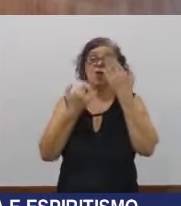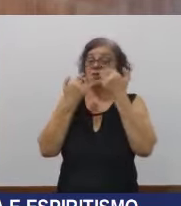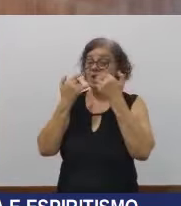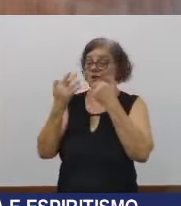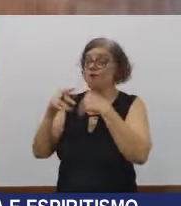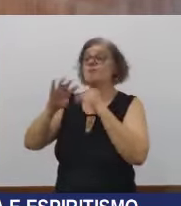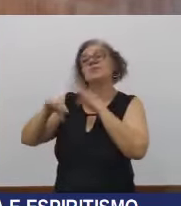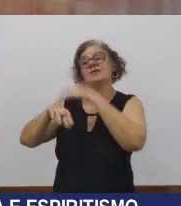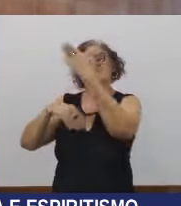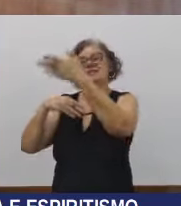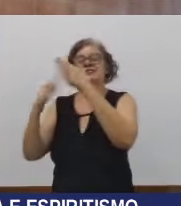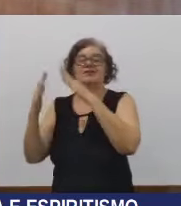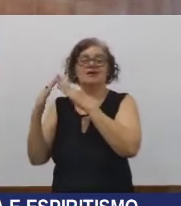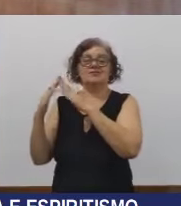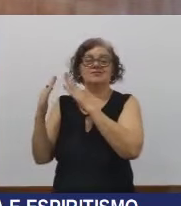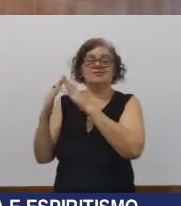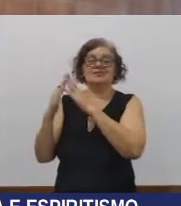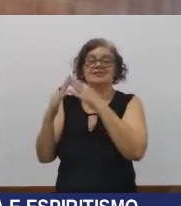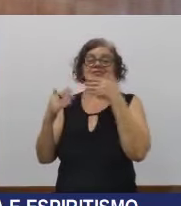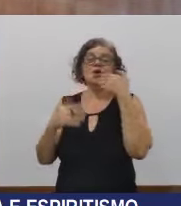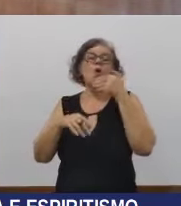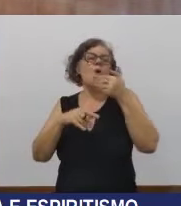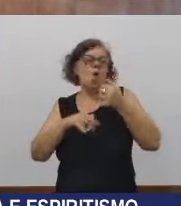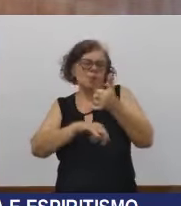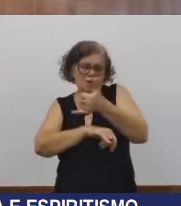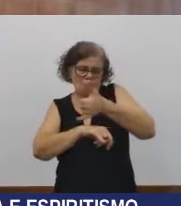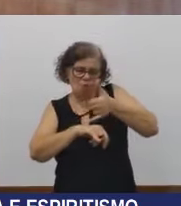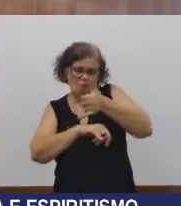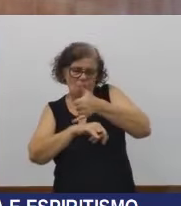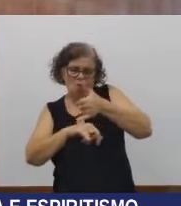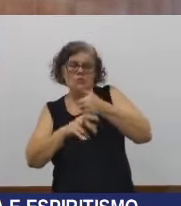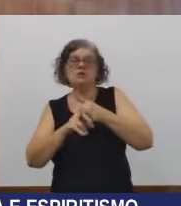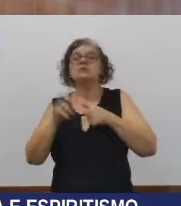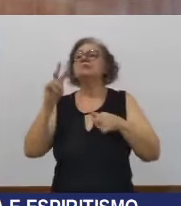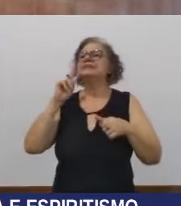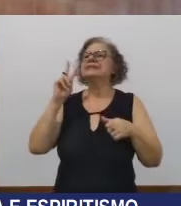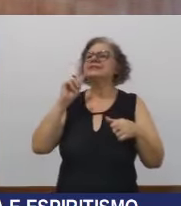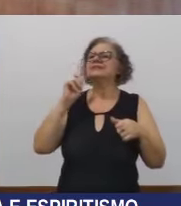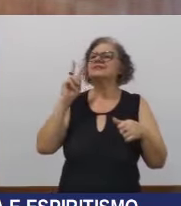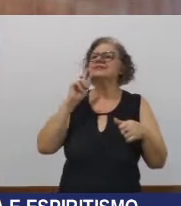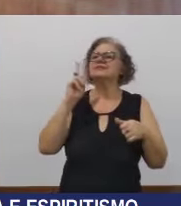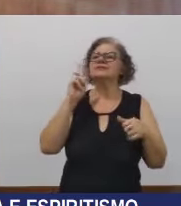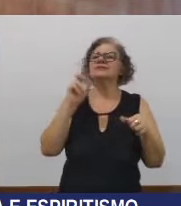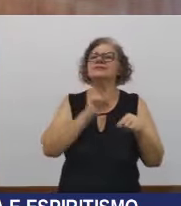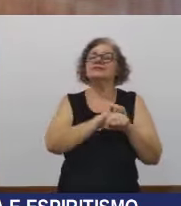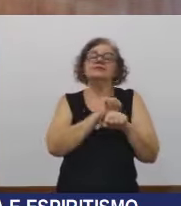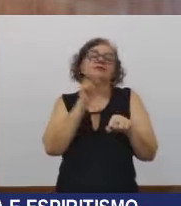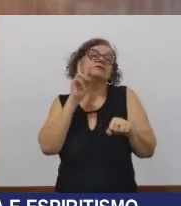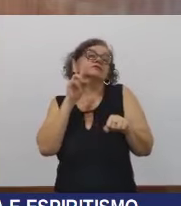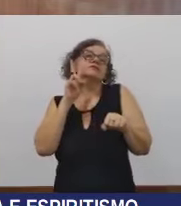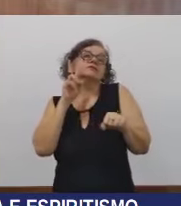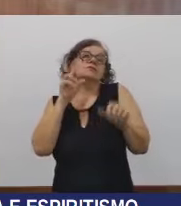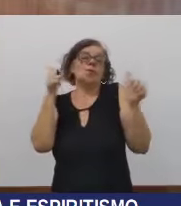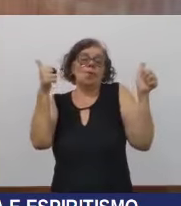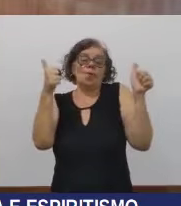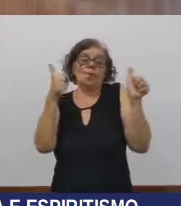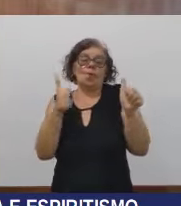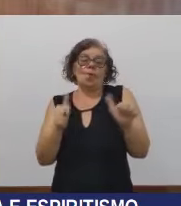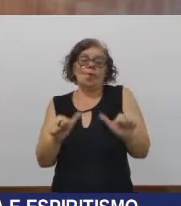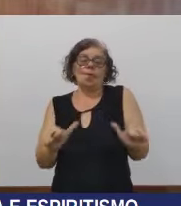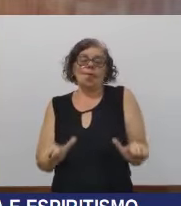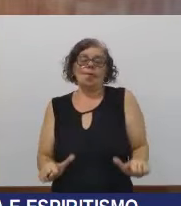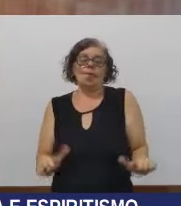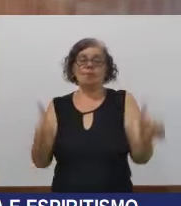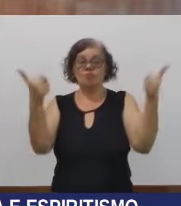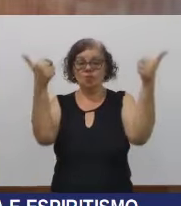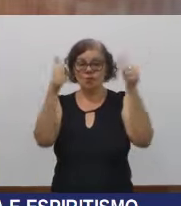Para continuarmos em casa esse devaneio, né? E na segunda-feira, o que nós queremos? Amanhecer emagrecidos.